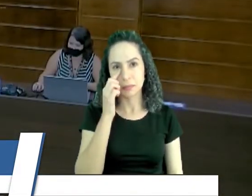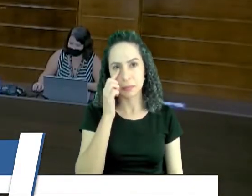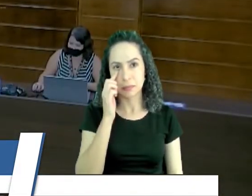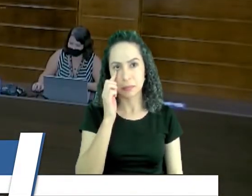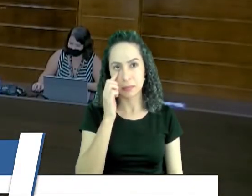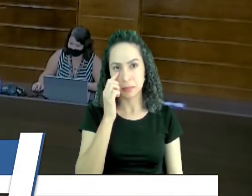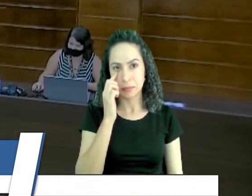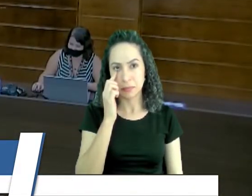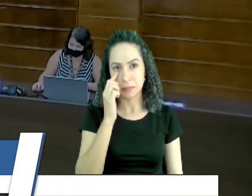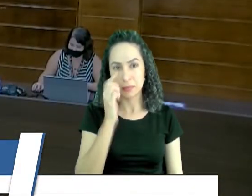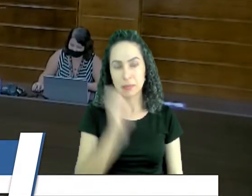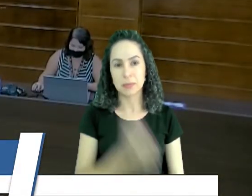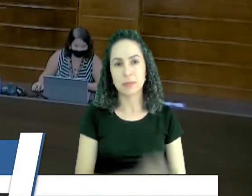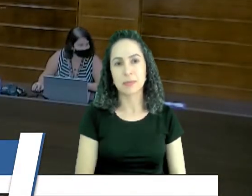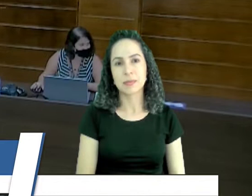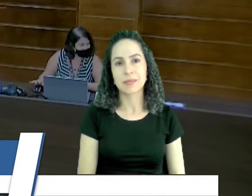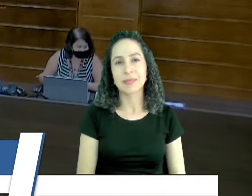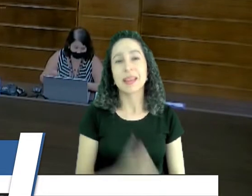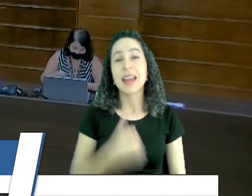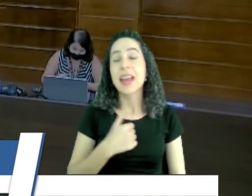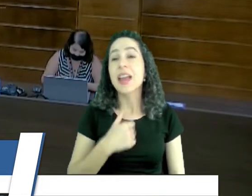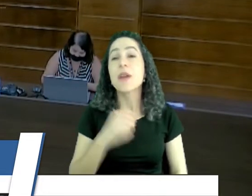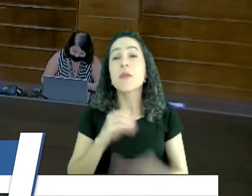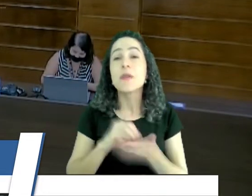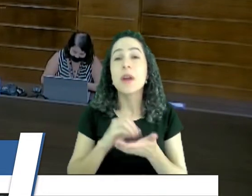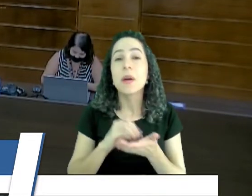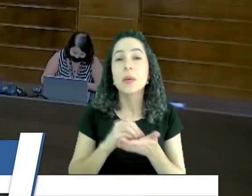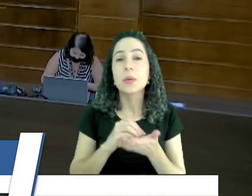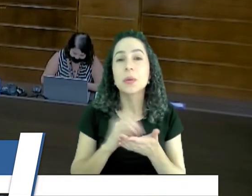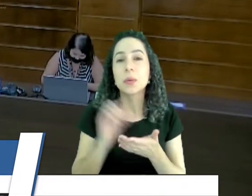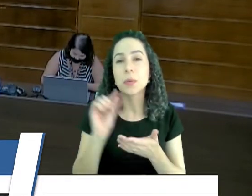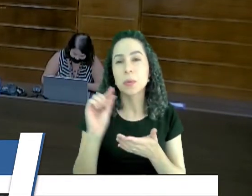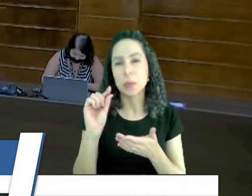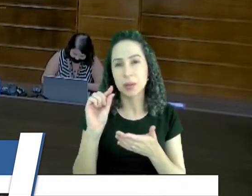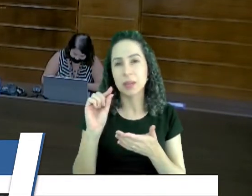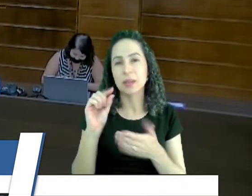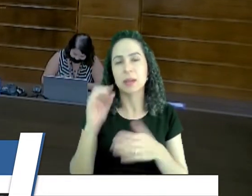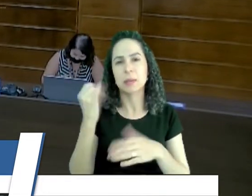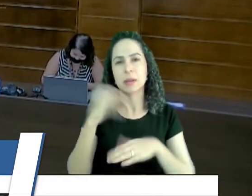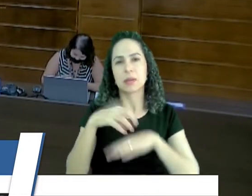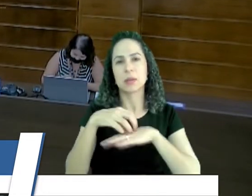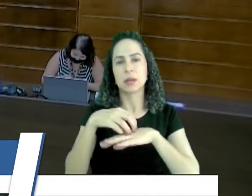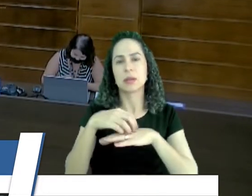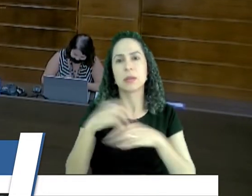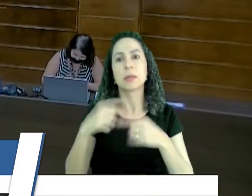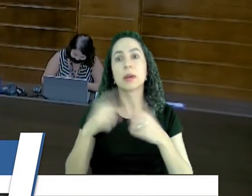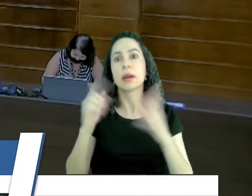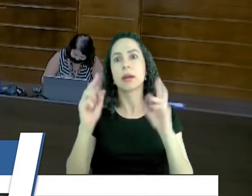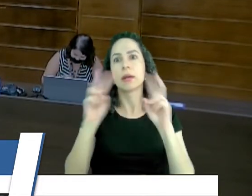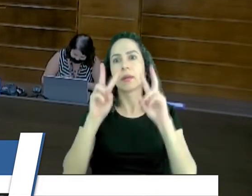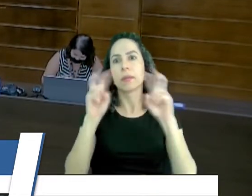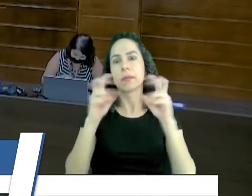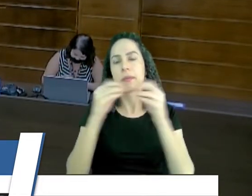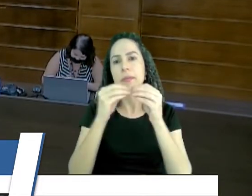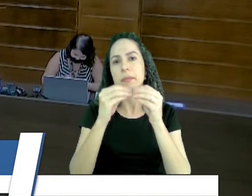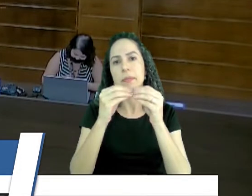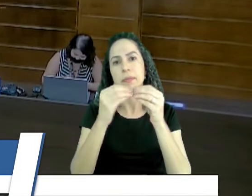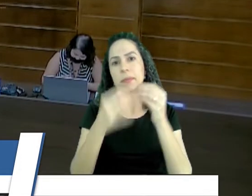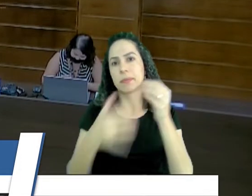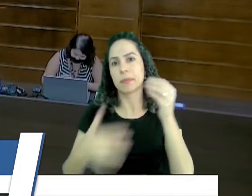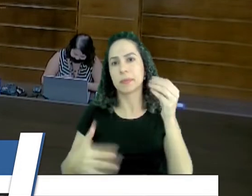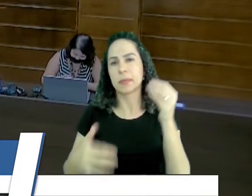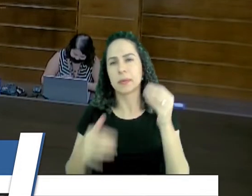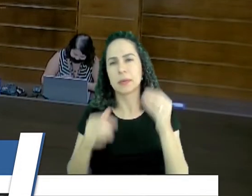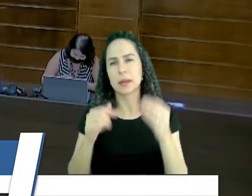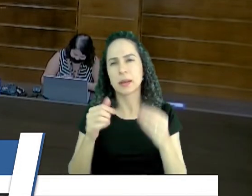ainda sobre a principal razão, eu só quis falar um pouquinho da importância do turismo, é porque o assunto é muito abrangente, senhor presidente. Se o senhor me conceder mais